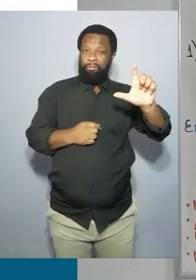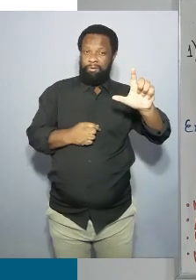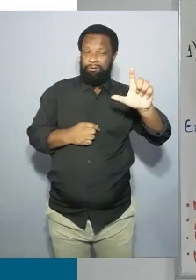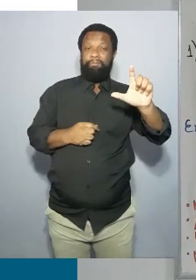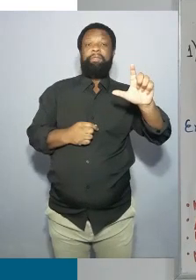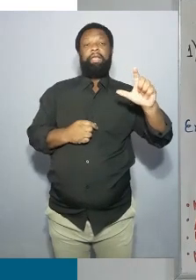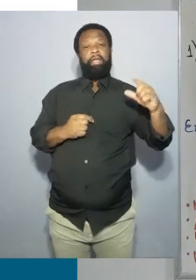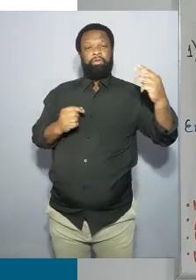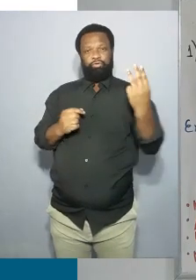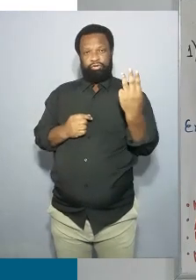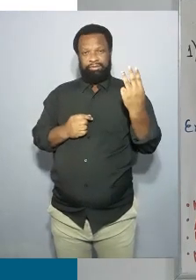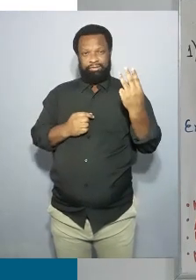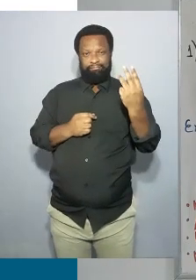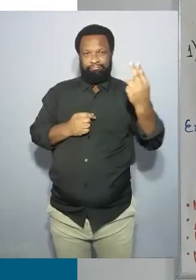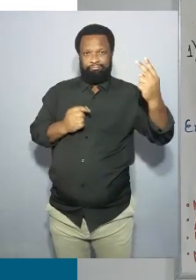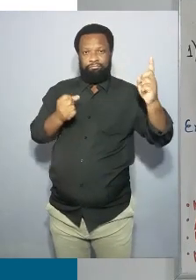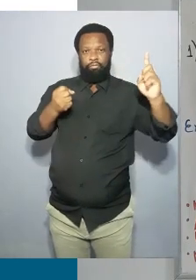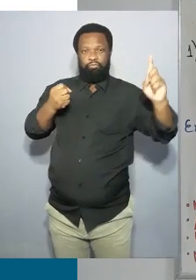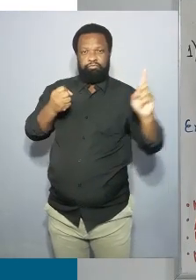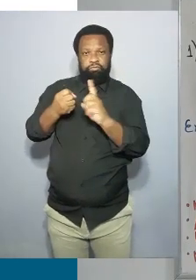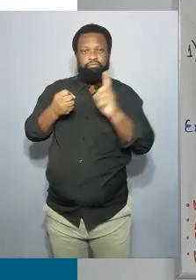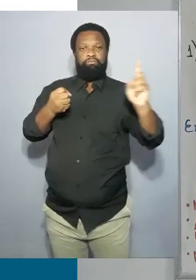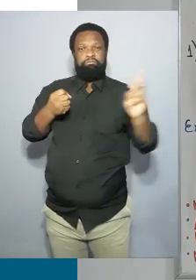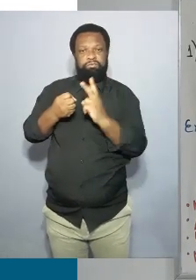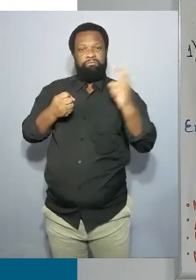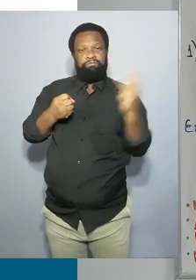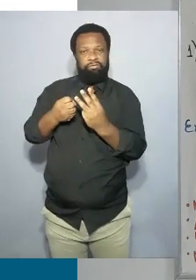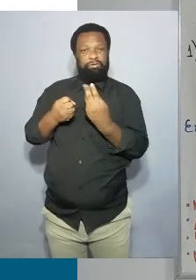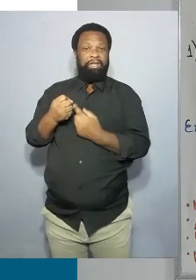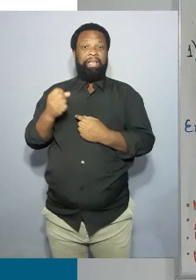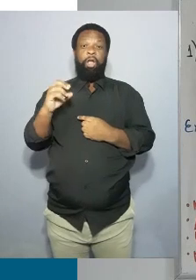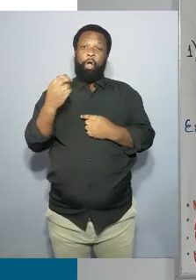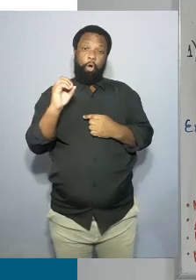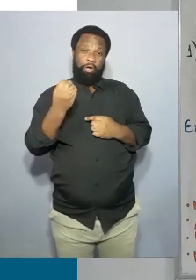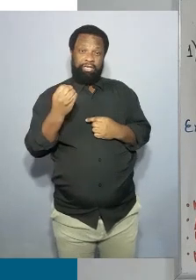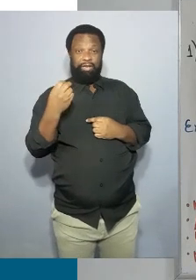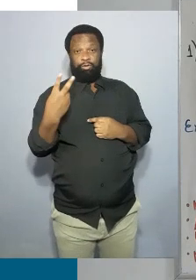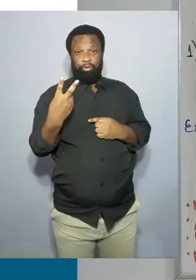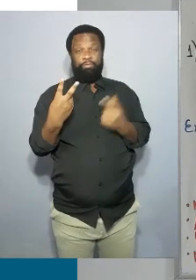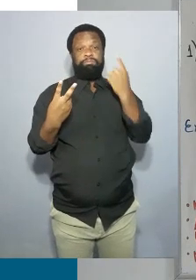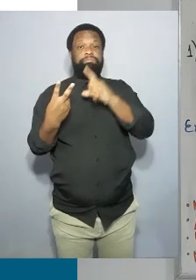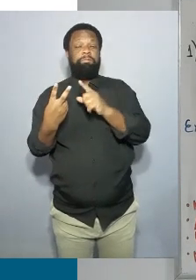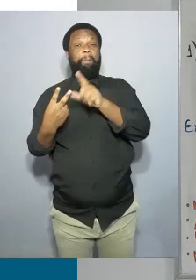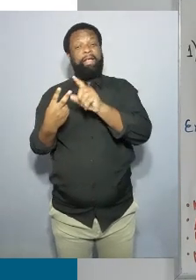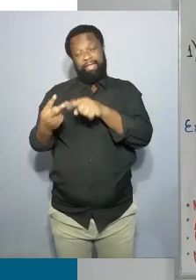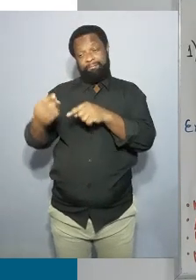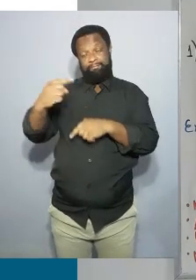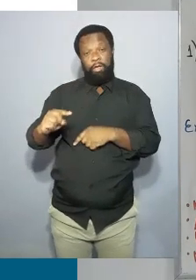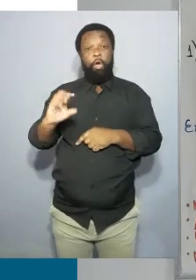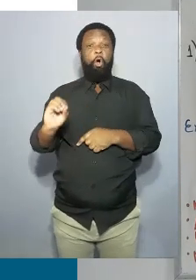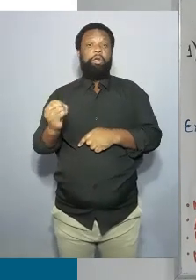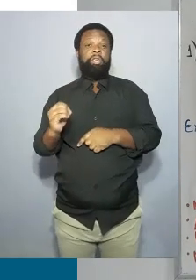então, ele doou os 3 que ele tinha, esse oxigênio recebeu os 2. Porém, esse oxigênio aqui embaixo